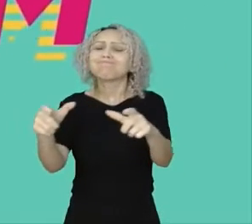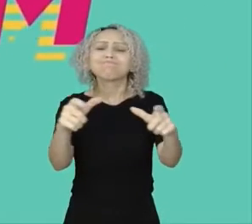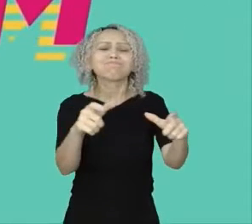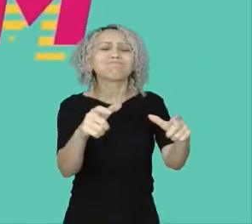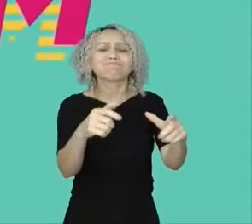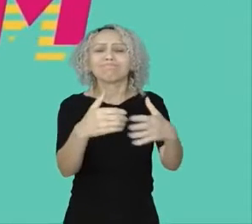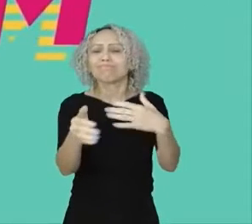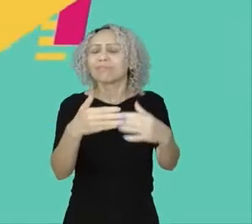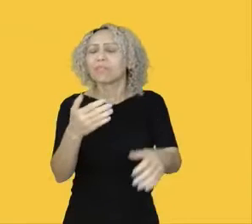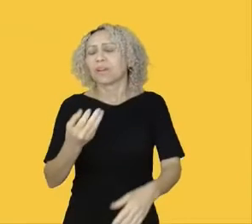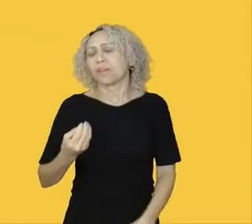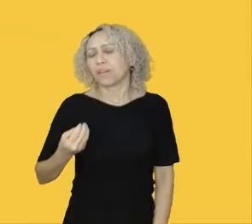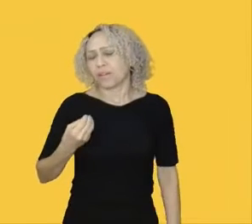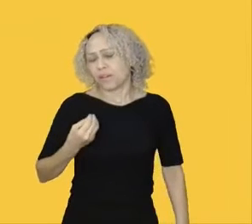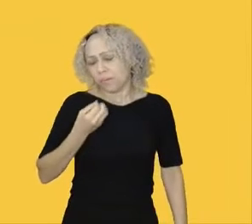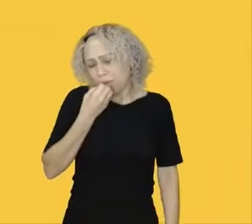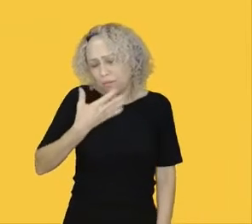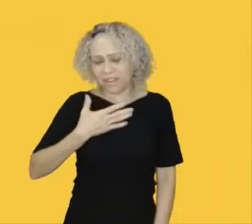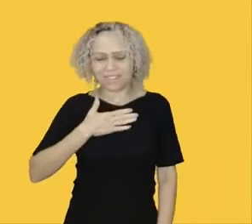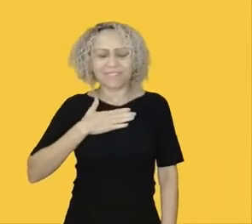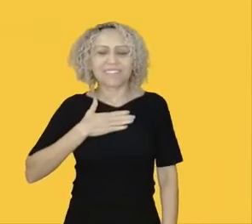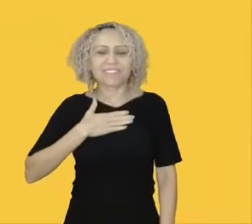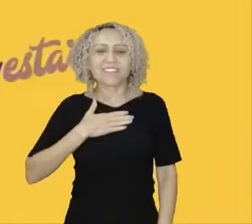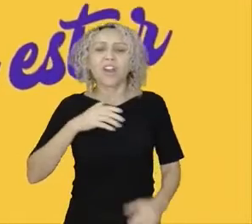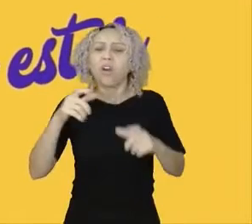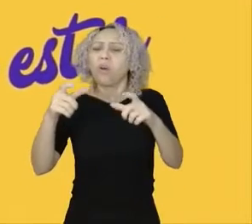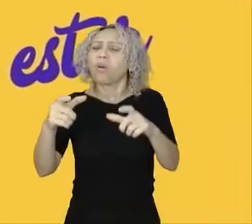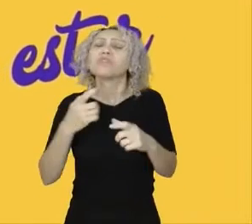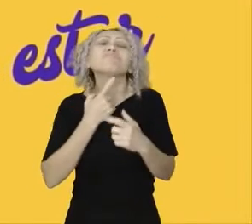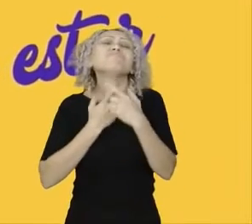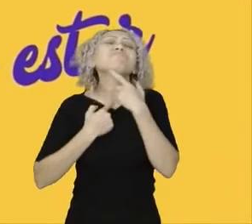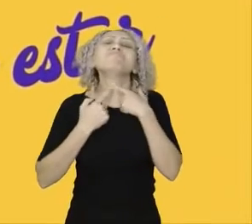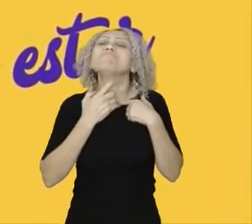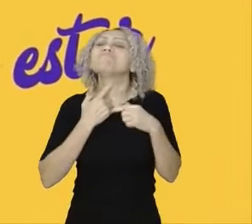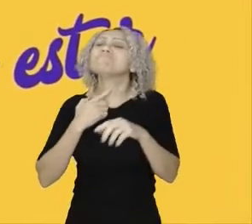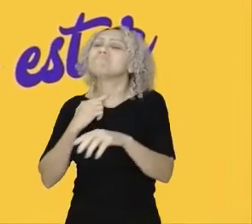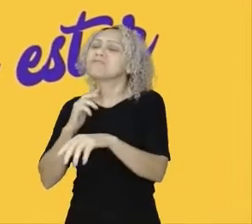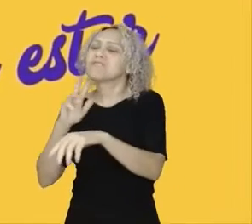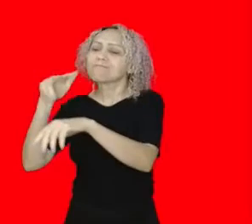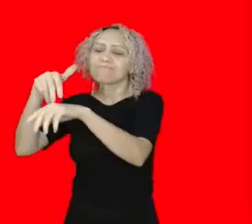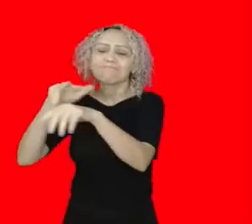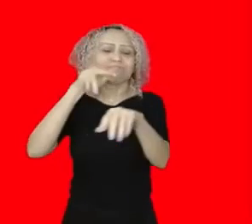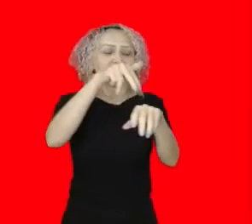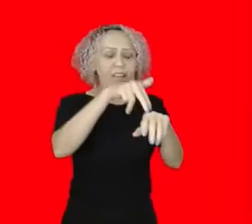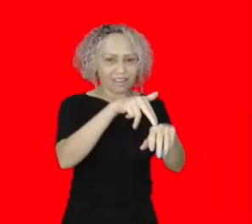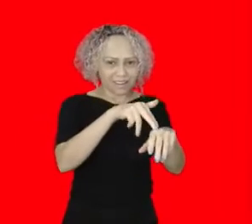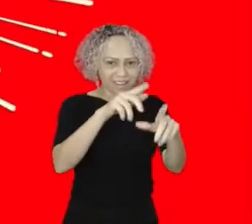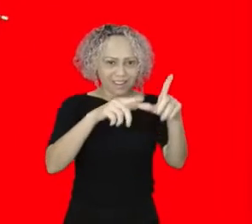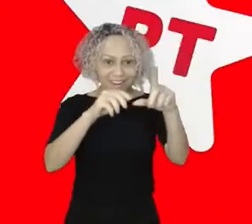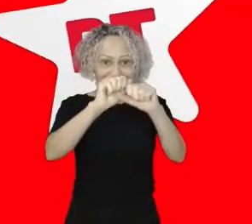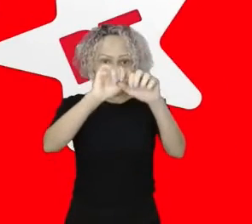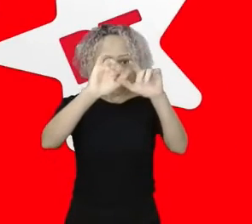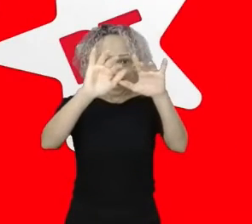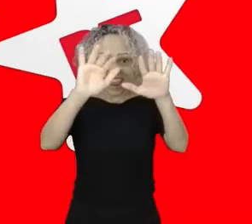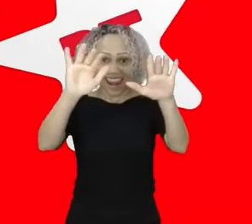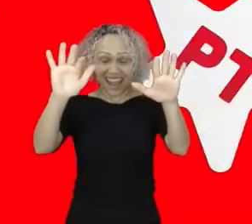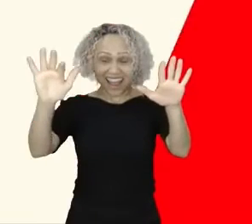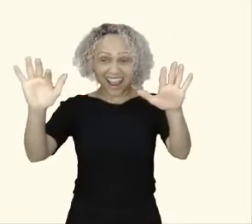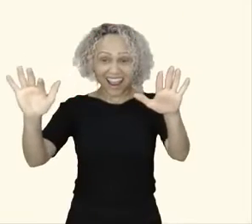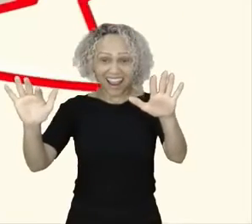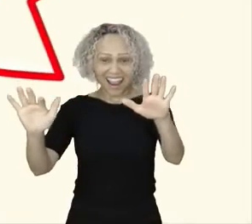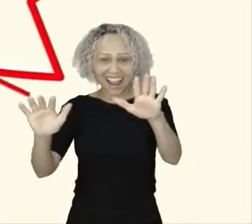lugar que é bom pra mim, é onde eu quiser estar. A estrela ainda